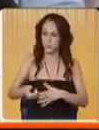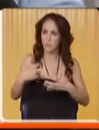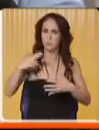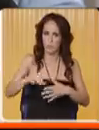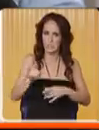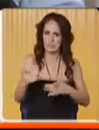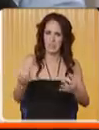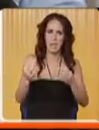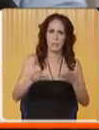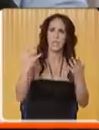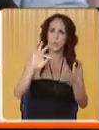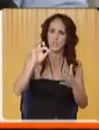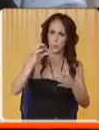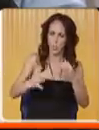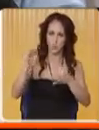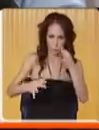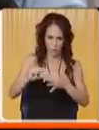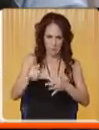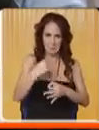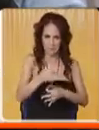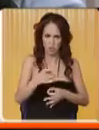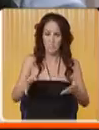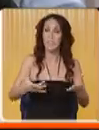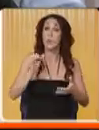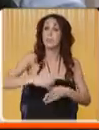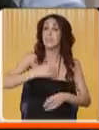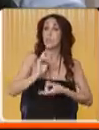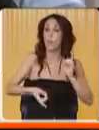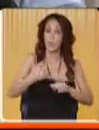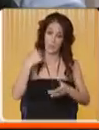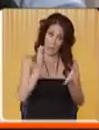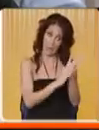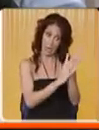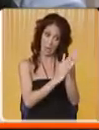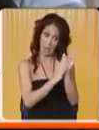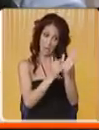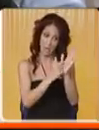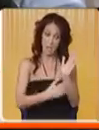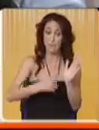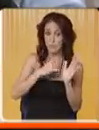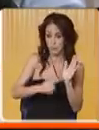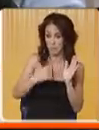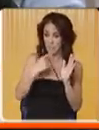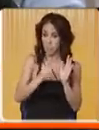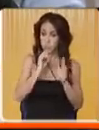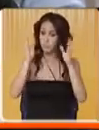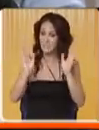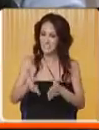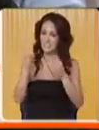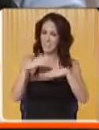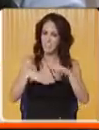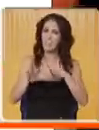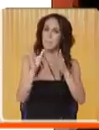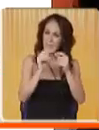questão dos julgamentos em 48 horas é exatamente no sentido, e ela está aqui, eu tenho-a aqui comigo, é no sentido de dizer que deve haver um hiato